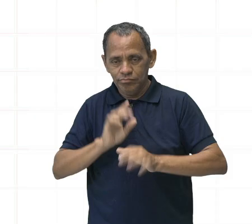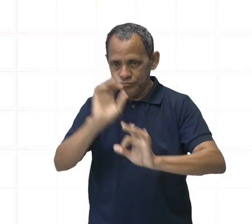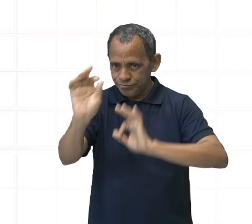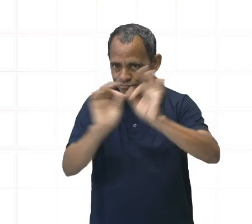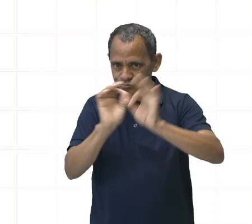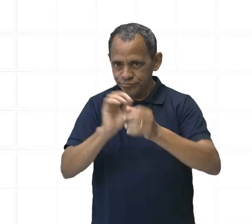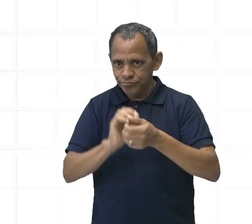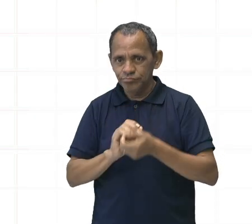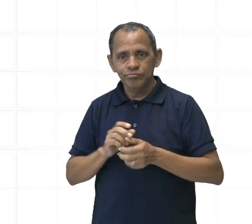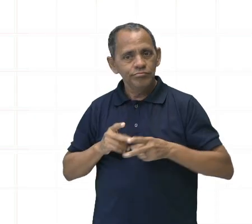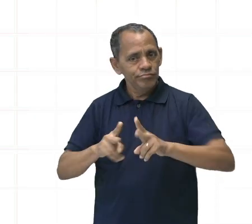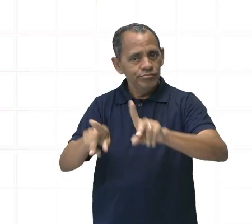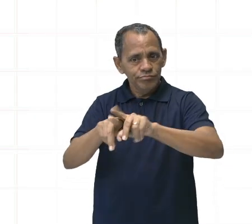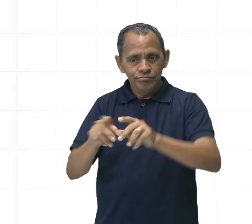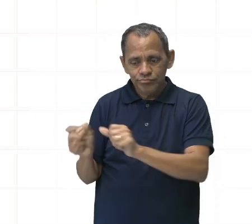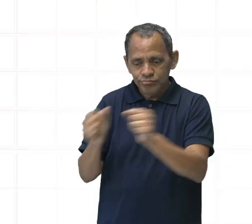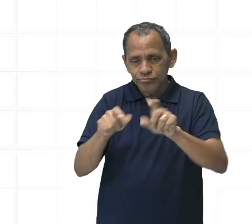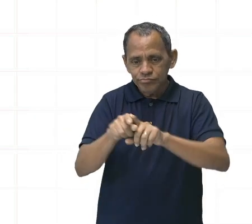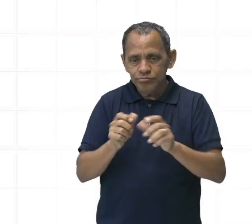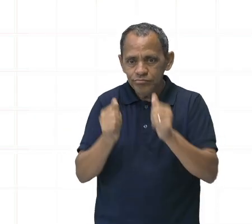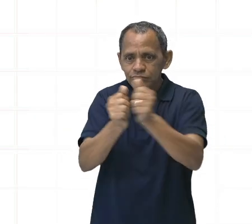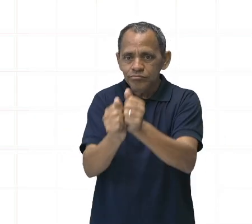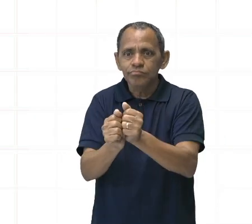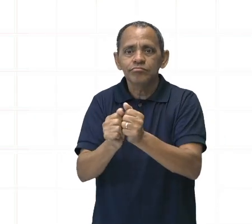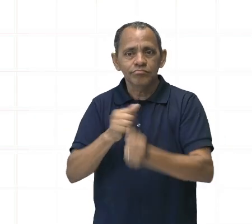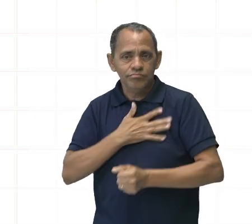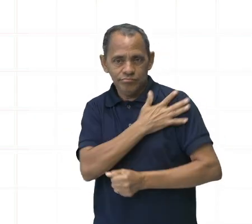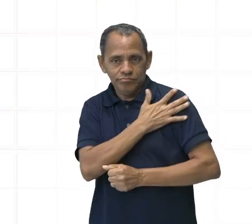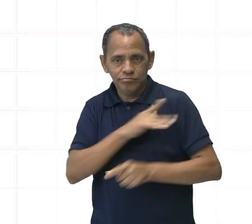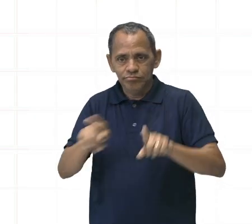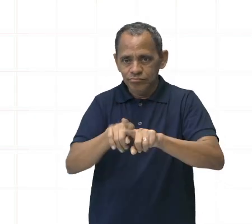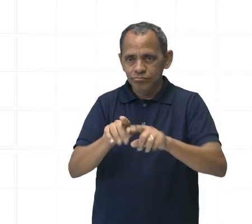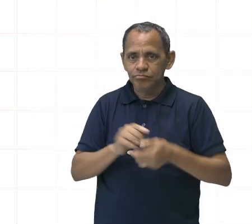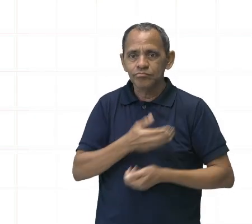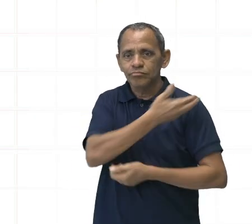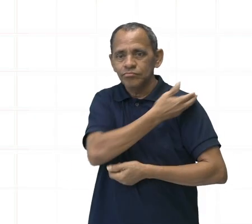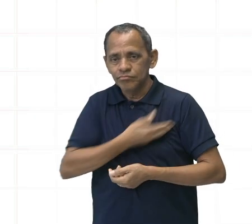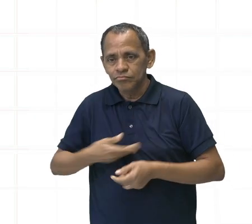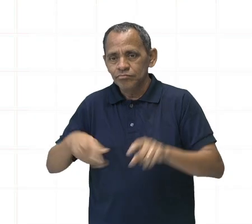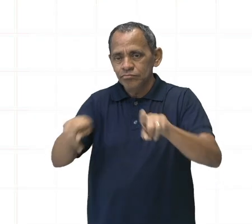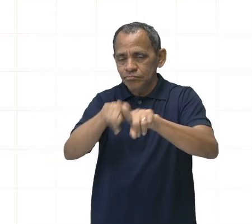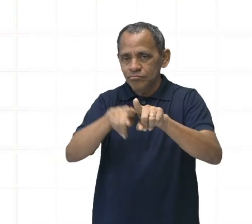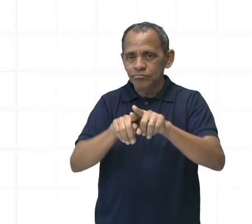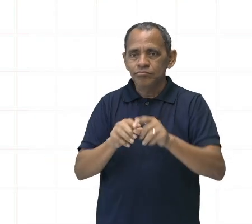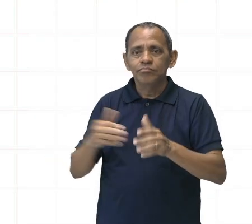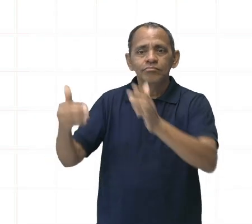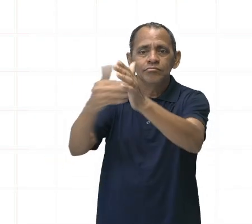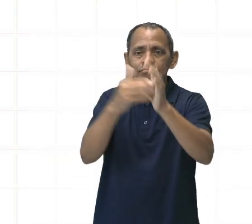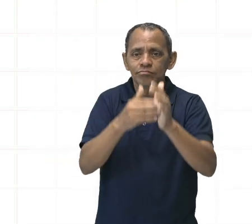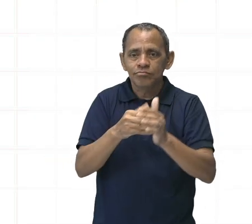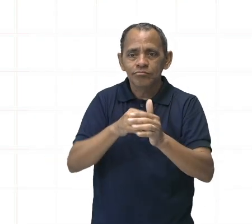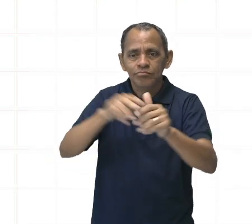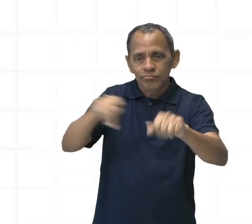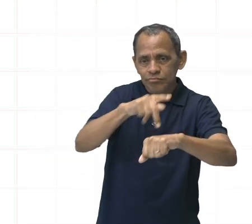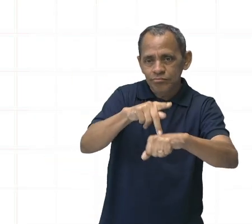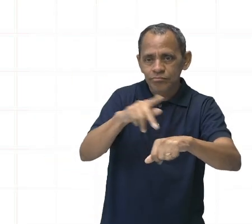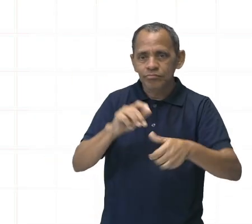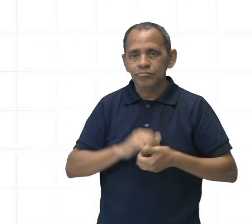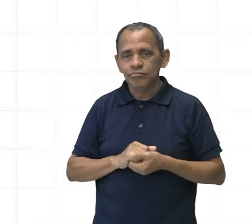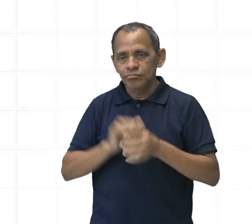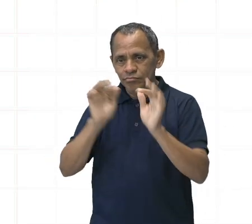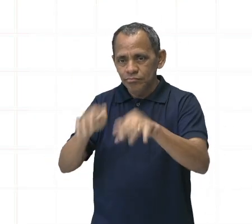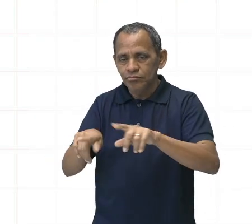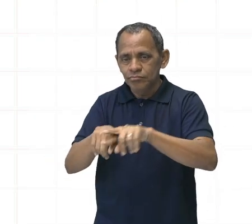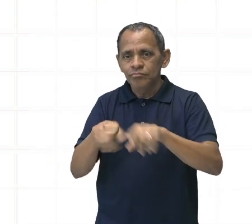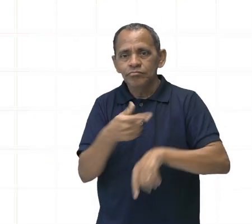presidente articulava sua permanência no poder junto às Forças Armadas e os governadores que naquela época eram